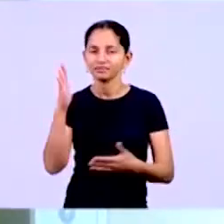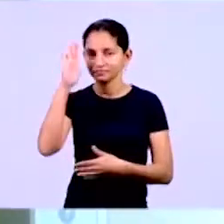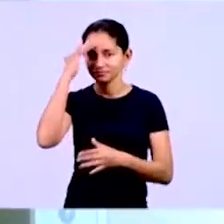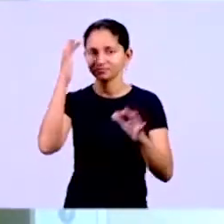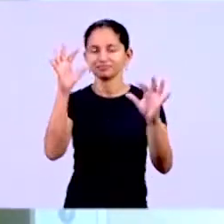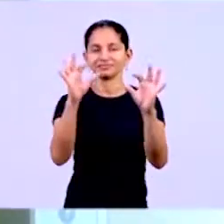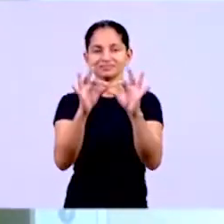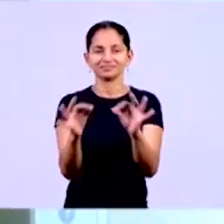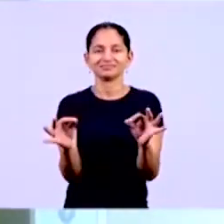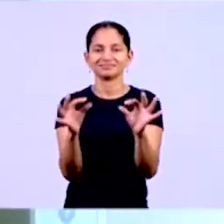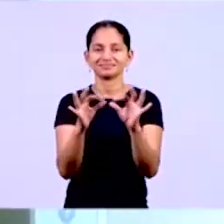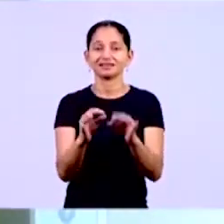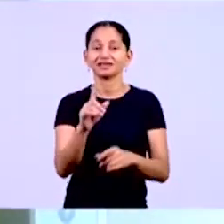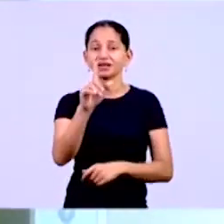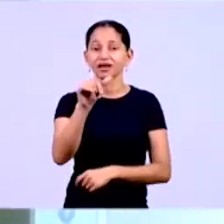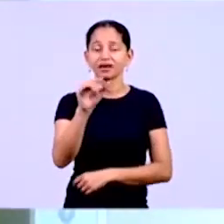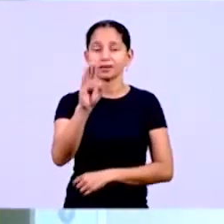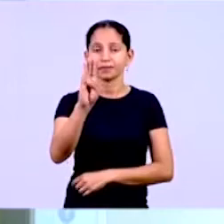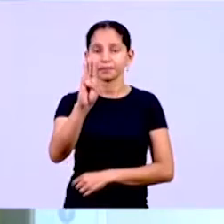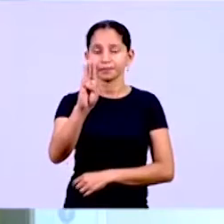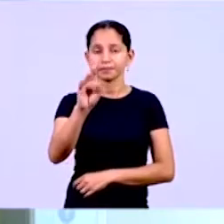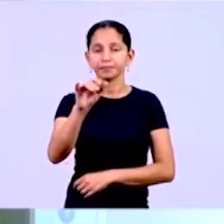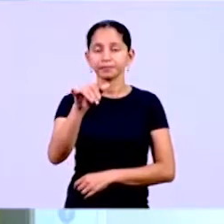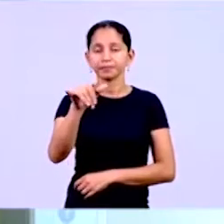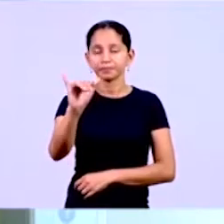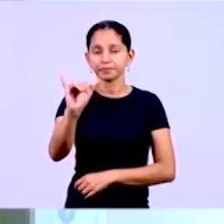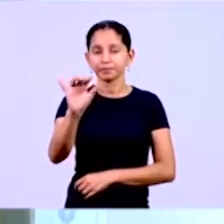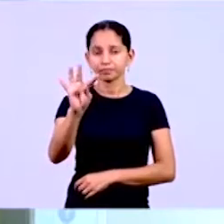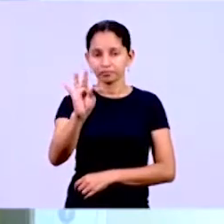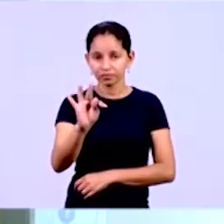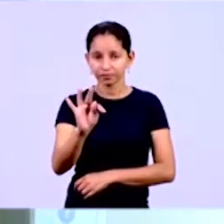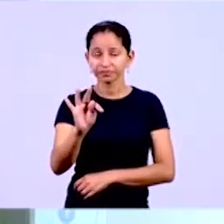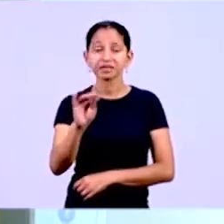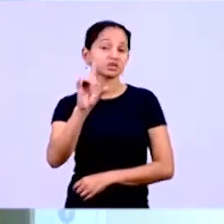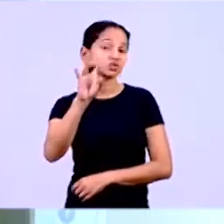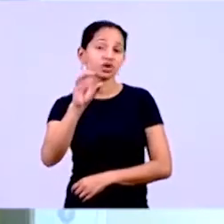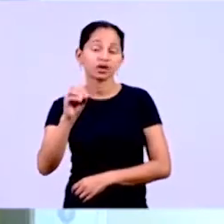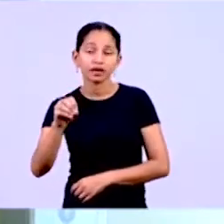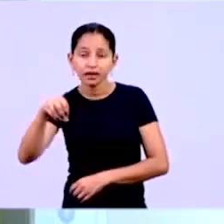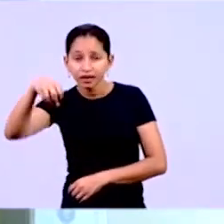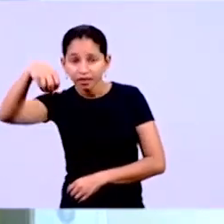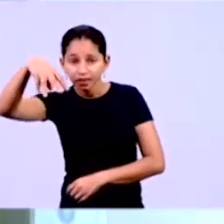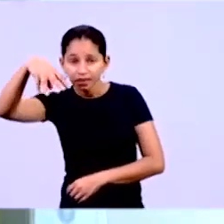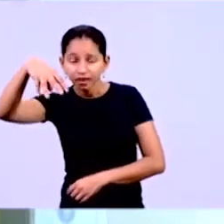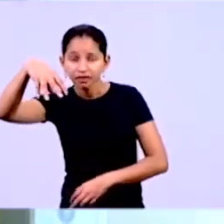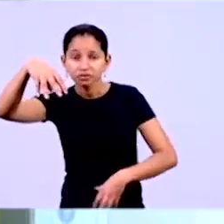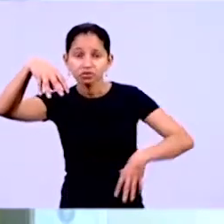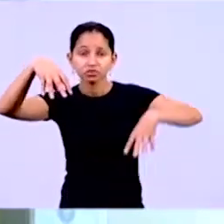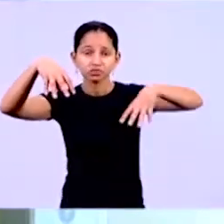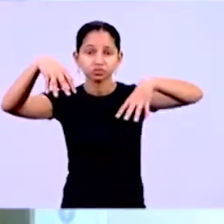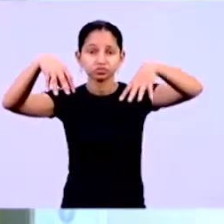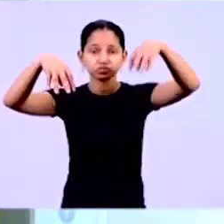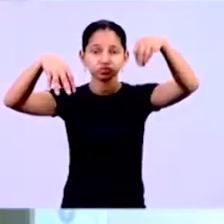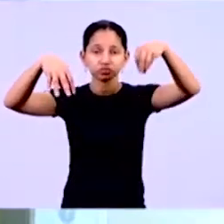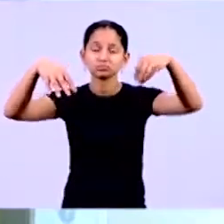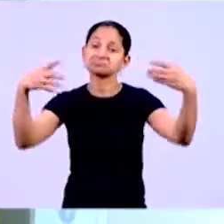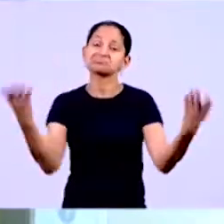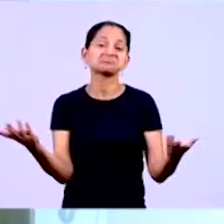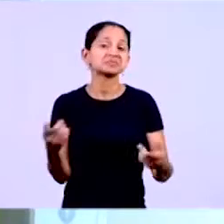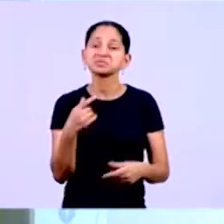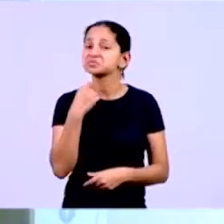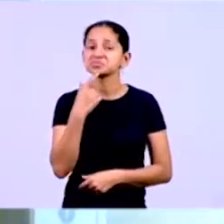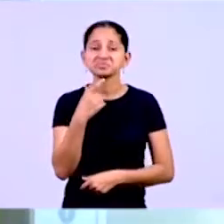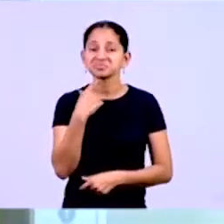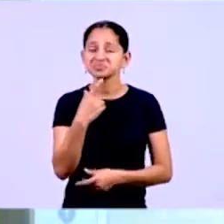menor unidade de informação que nós temos é o bit. São 2 estados, ligado e desligado. Só que um bit só não me